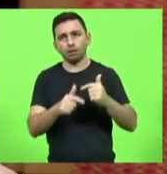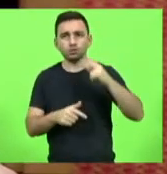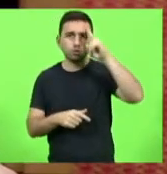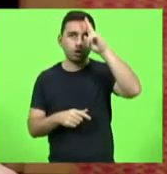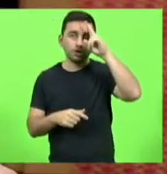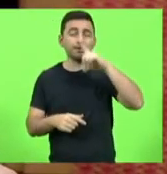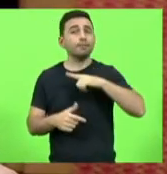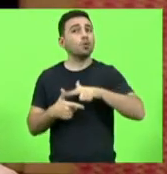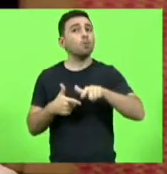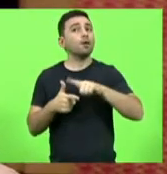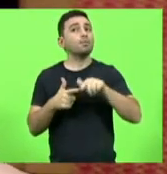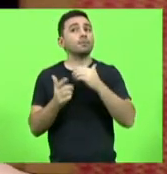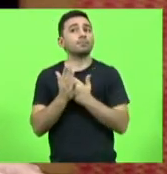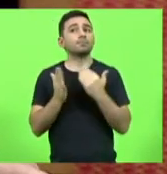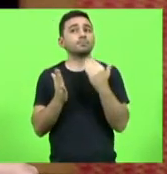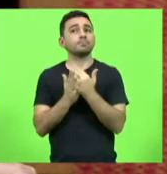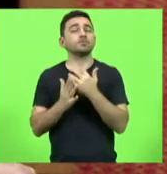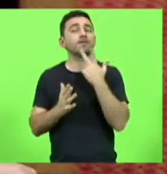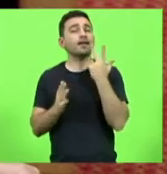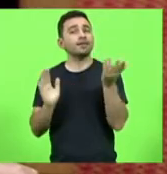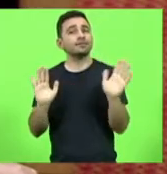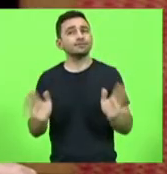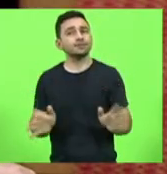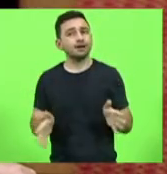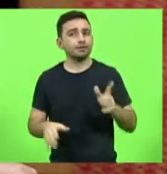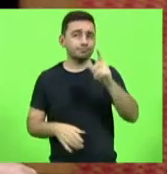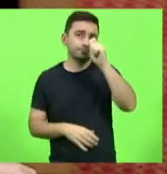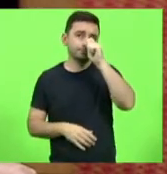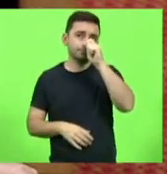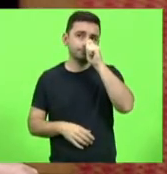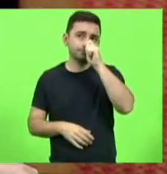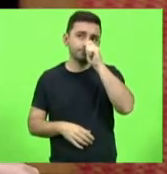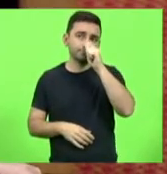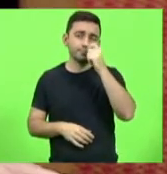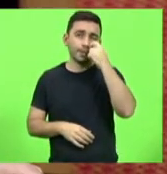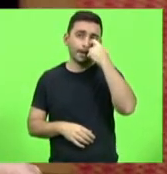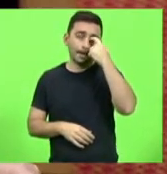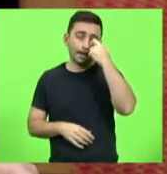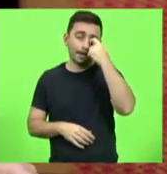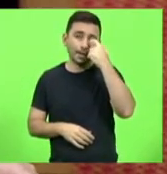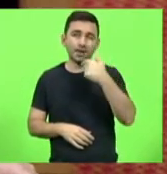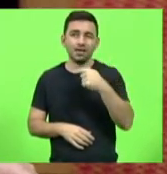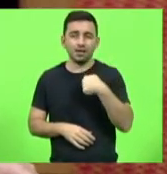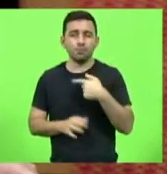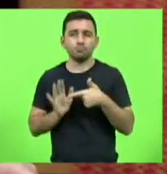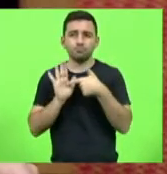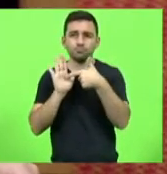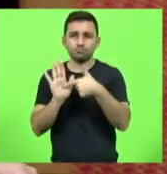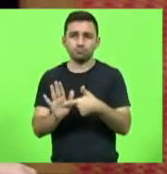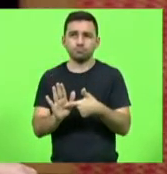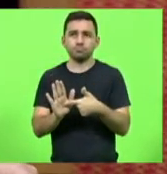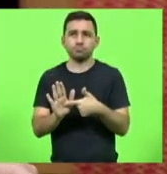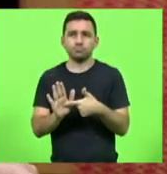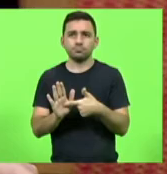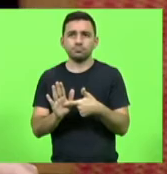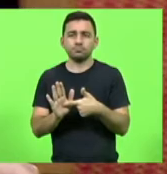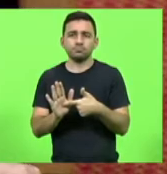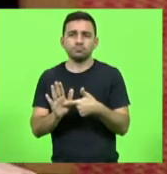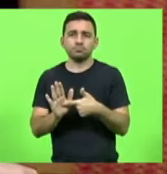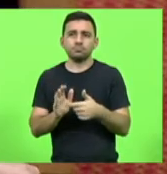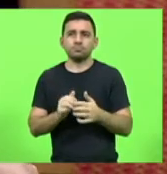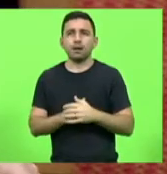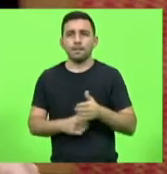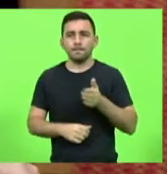maior. Eu falei hoje ao deputado João Amin, a quem eu apresento aí a